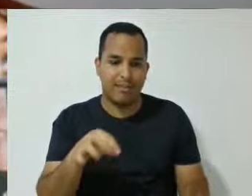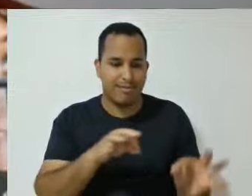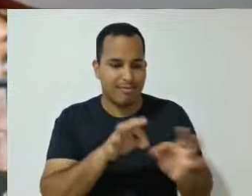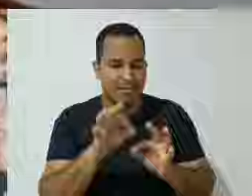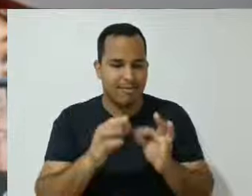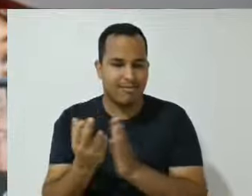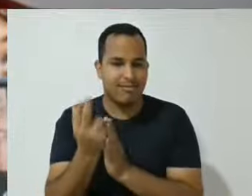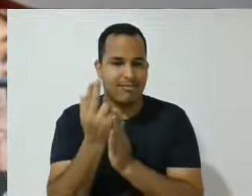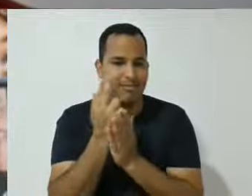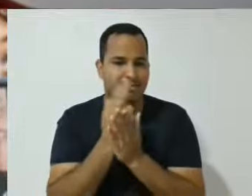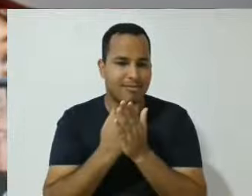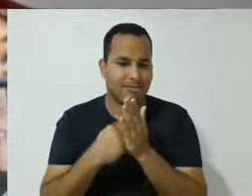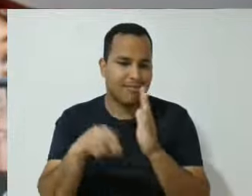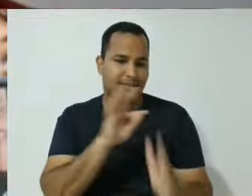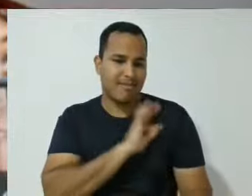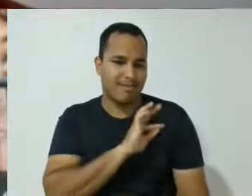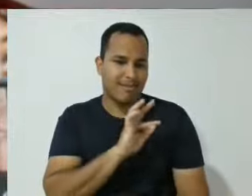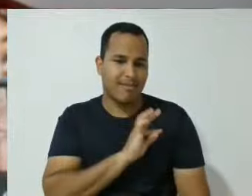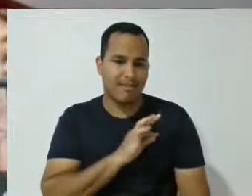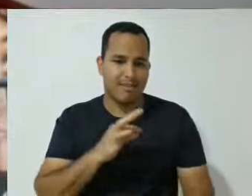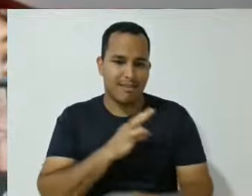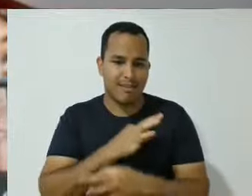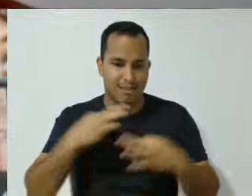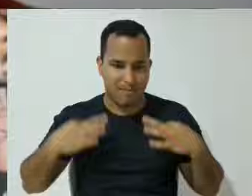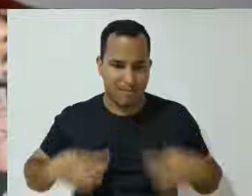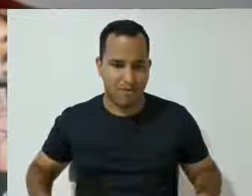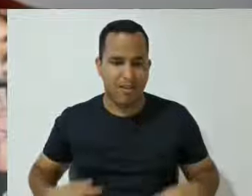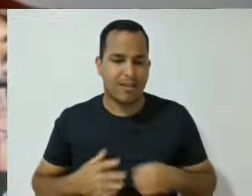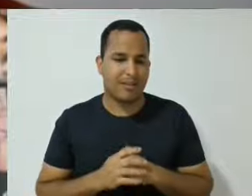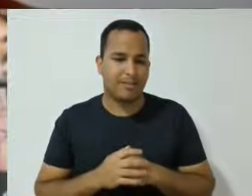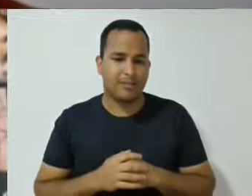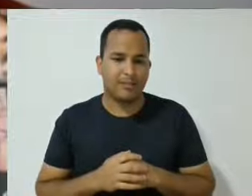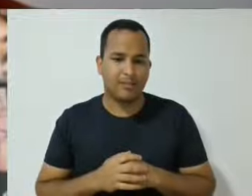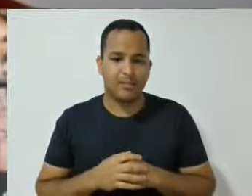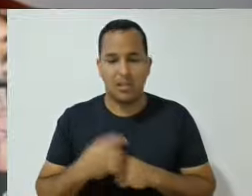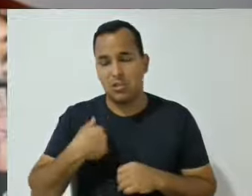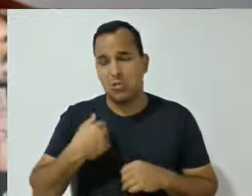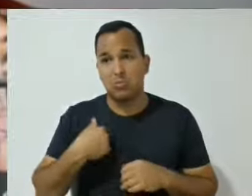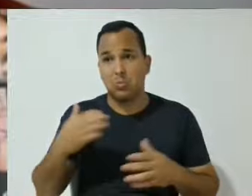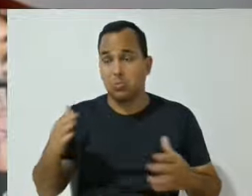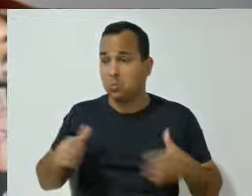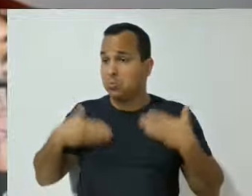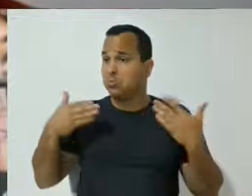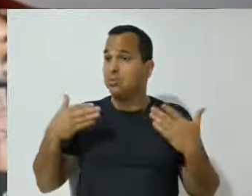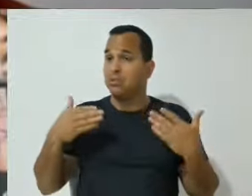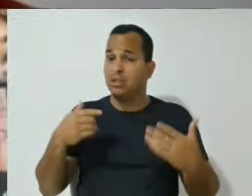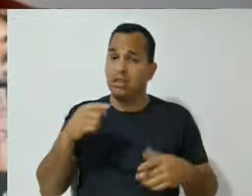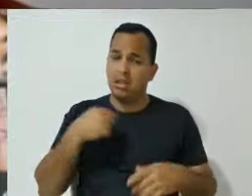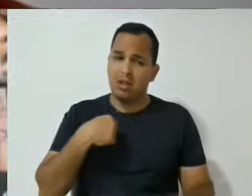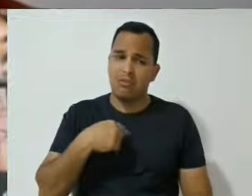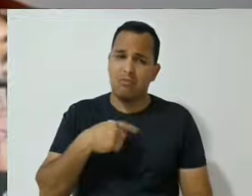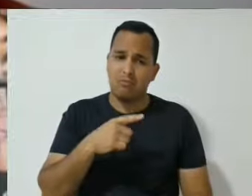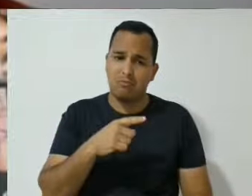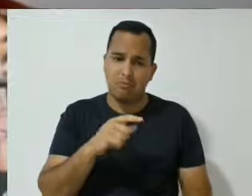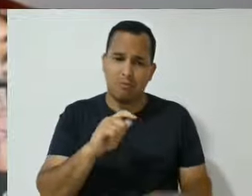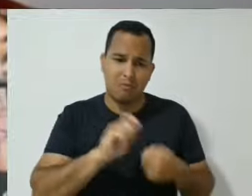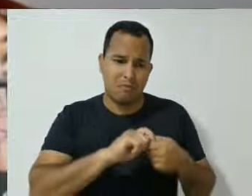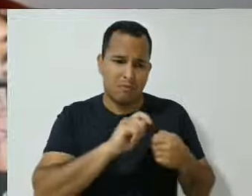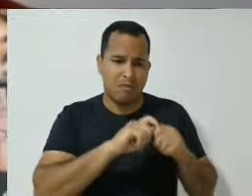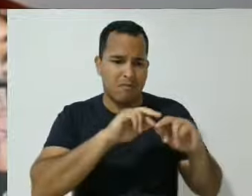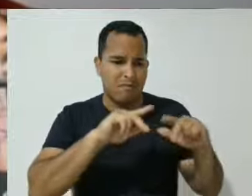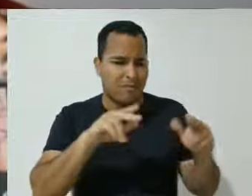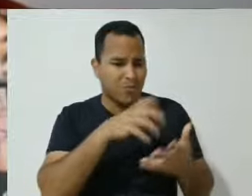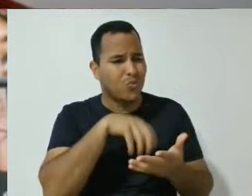me ligaram, eu levei um susto, de verdade eu não esperava, né, que eu tinha feito MPU, Assembleia, vários